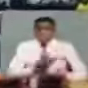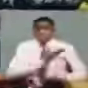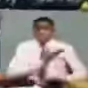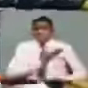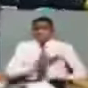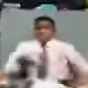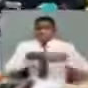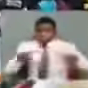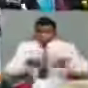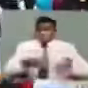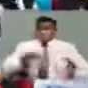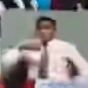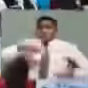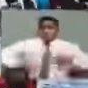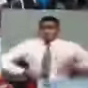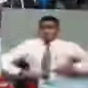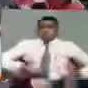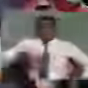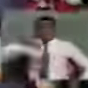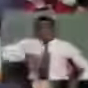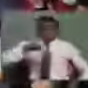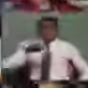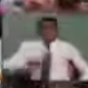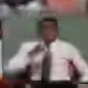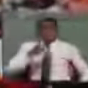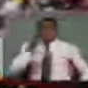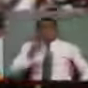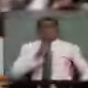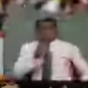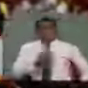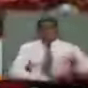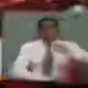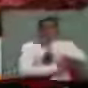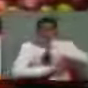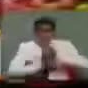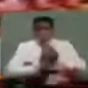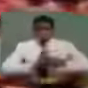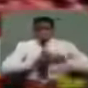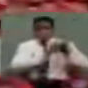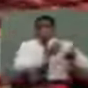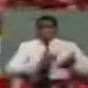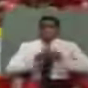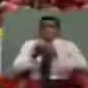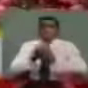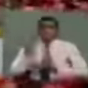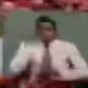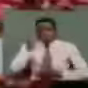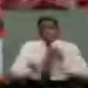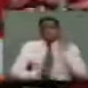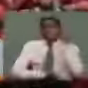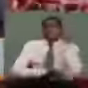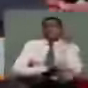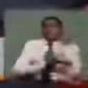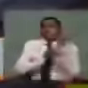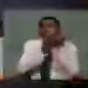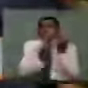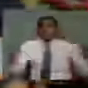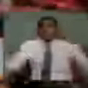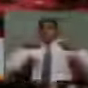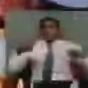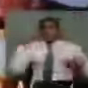da JPLA garantiram ao líder total apoio no processo de preparação para os desafios do presente e